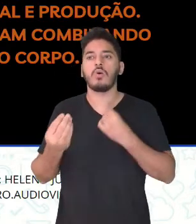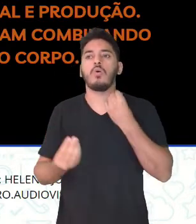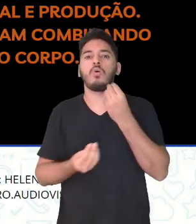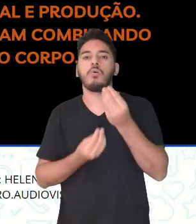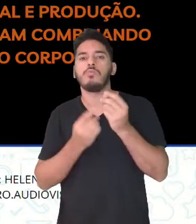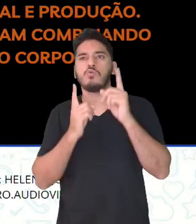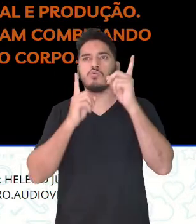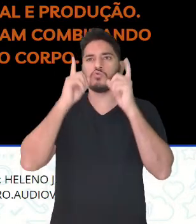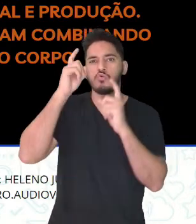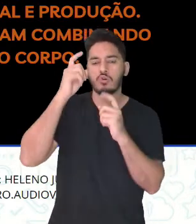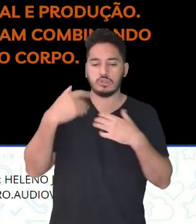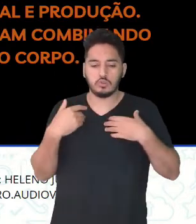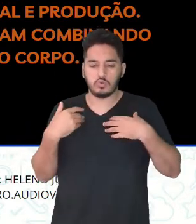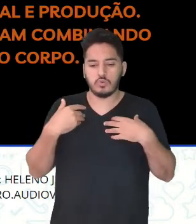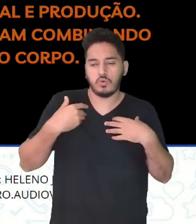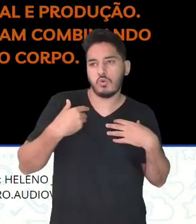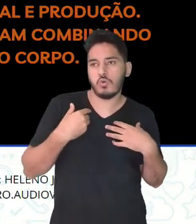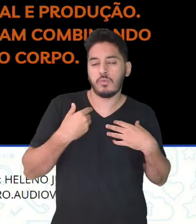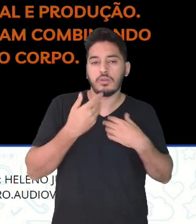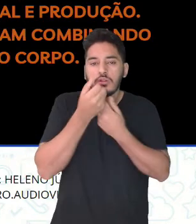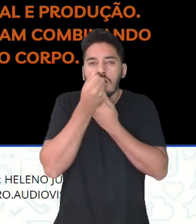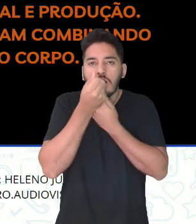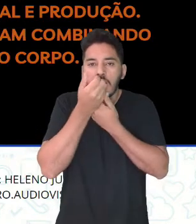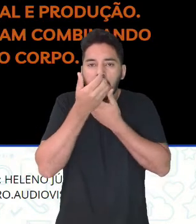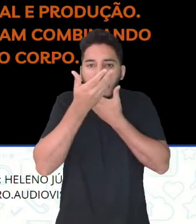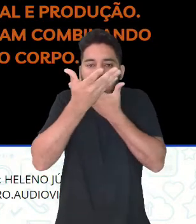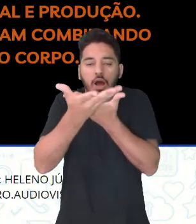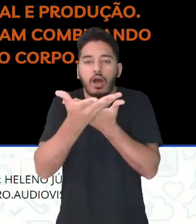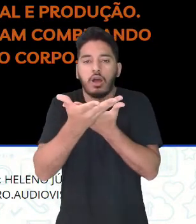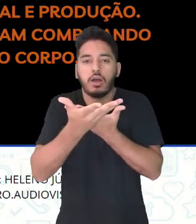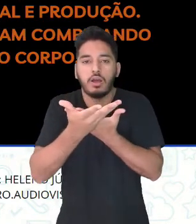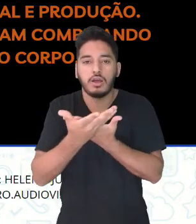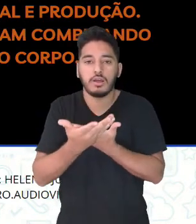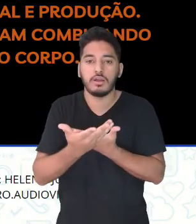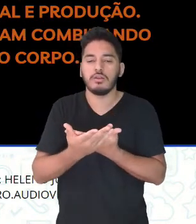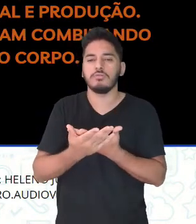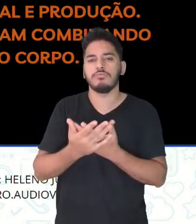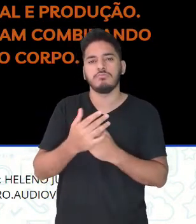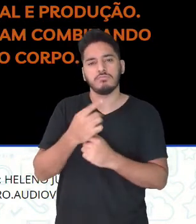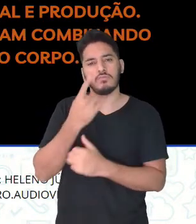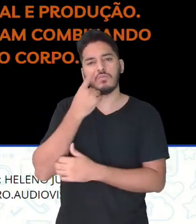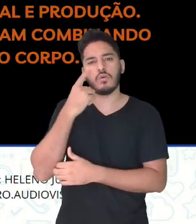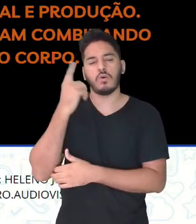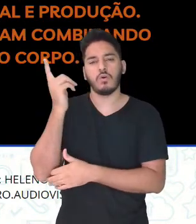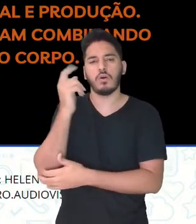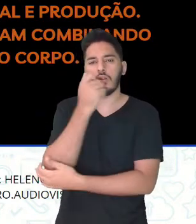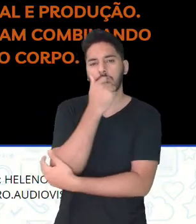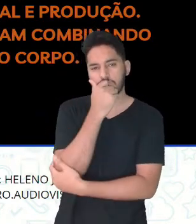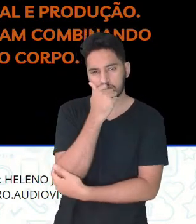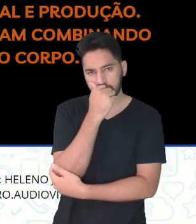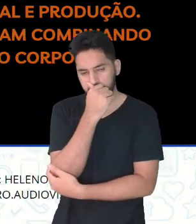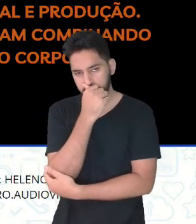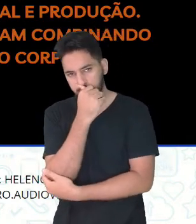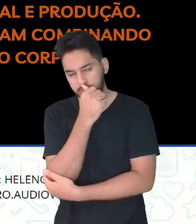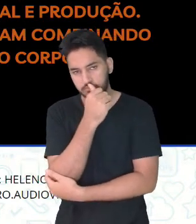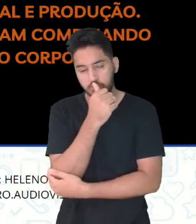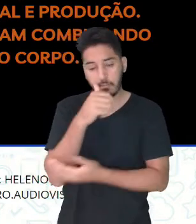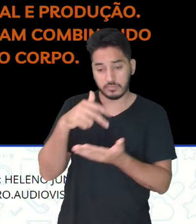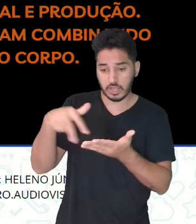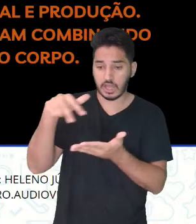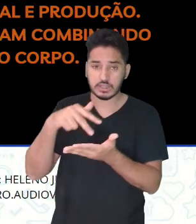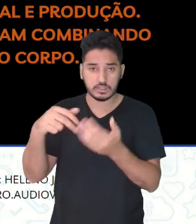o rosto dele, né? Ele está expressando ali também alguma coisa. Olha só, gente, a dança, ela tem que vir acompanhada